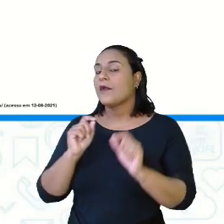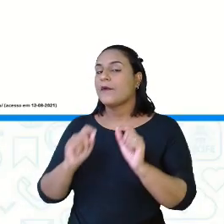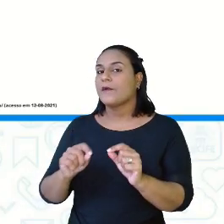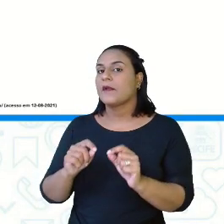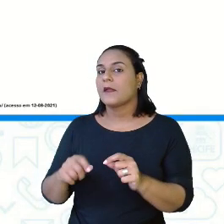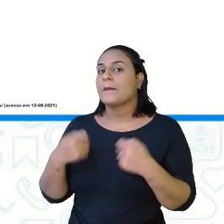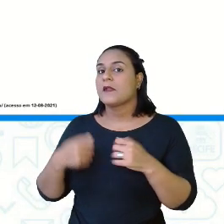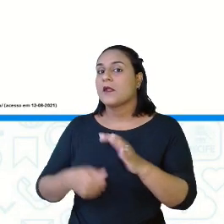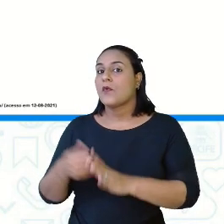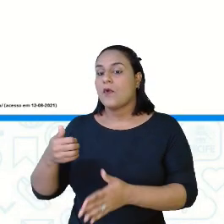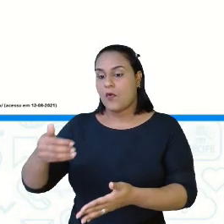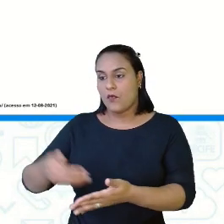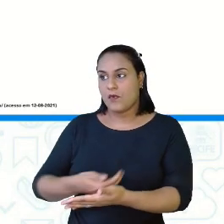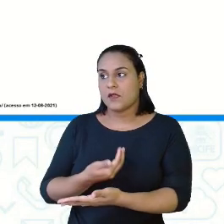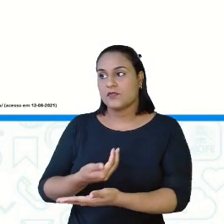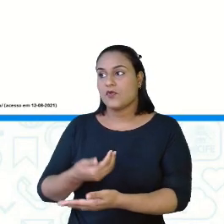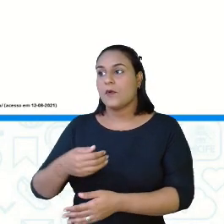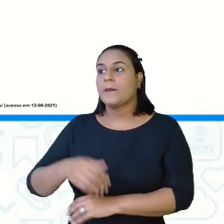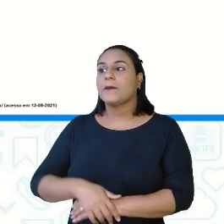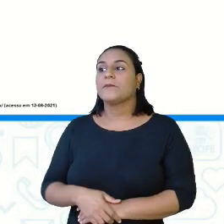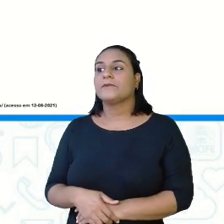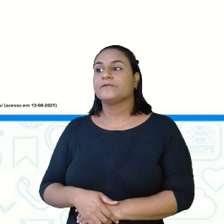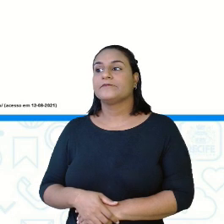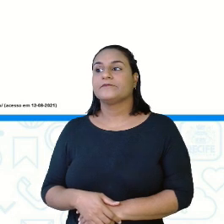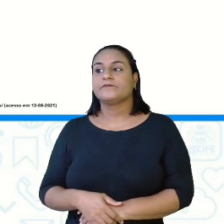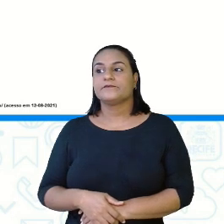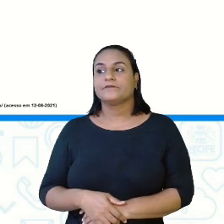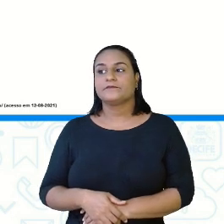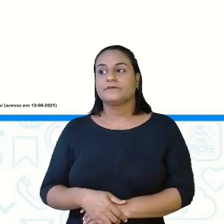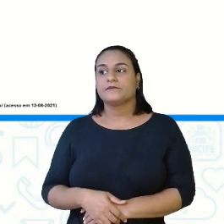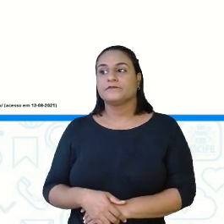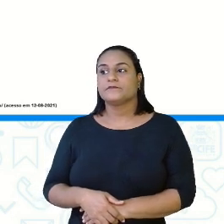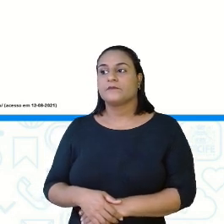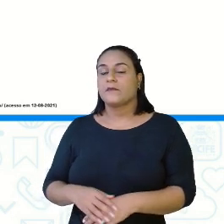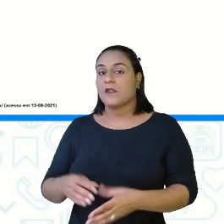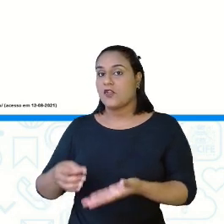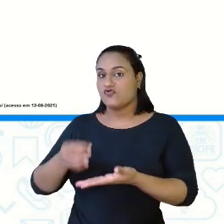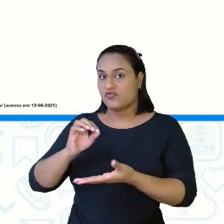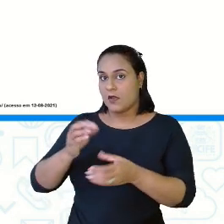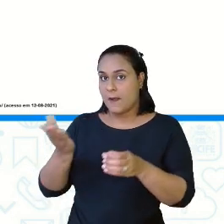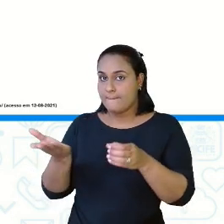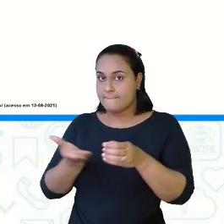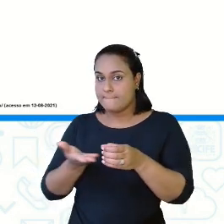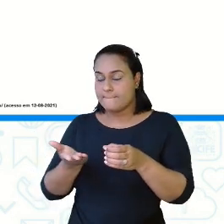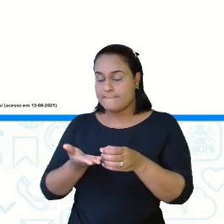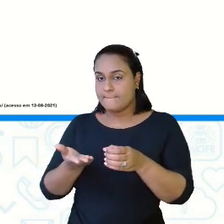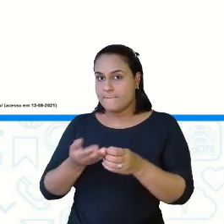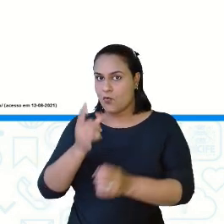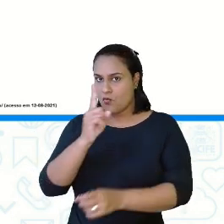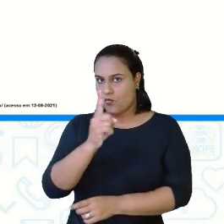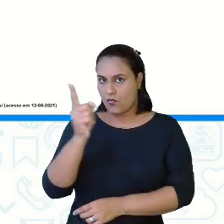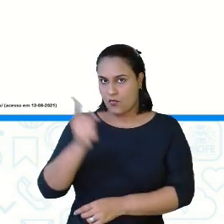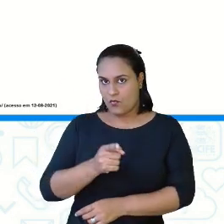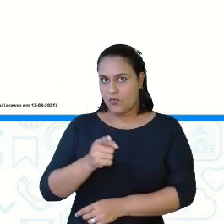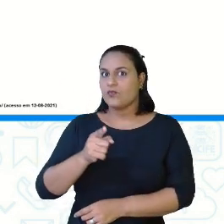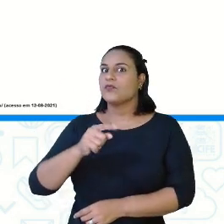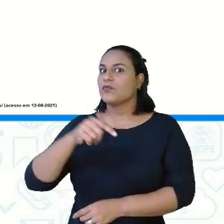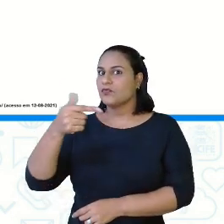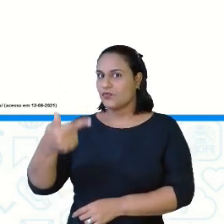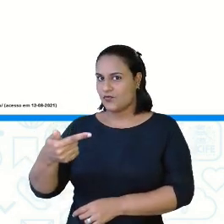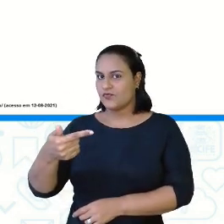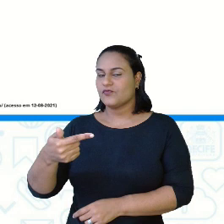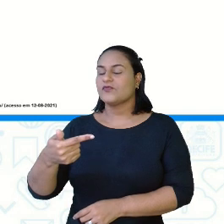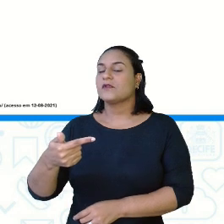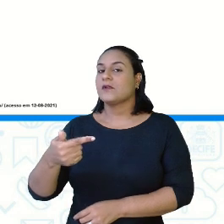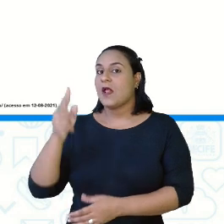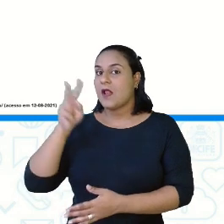Uma colher de sopa de margarina, uma meia xícara de leite, esse símbolozinho aí, um tracinho e 2, a